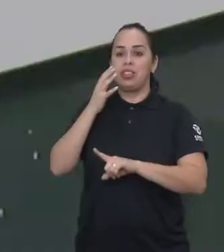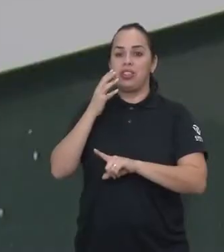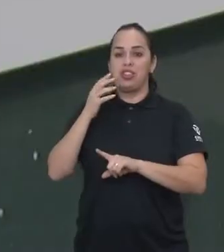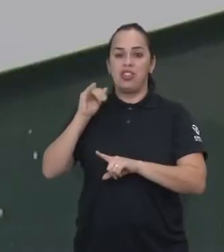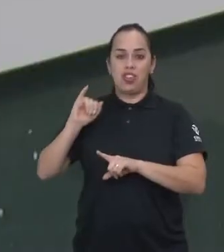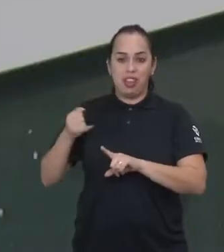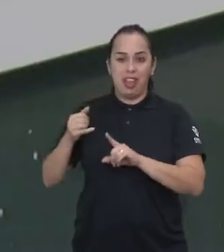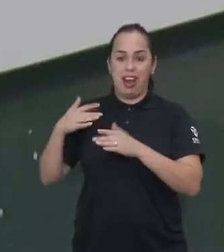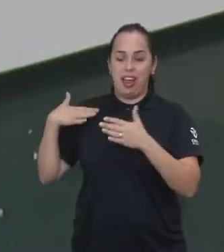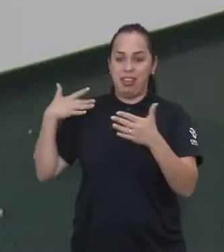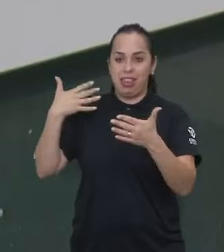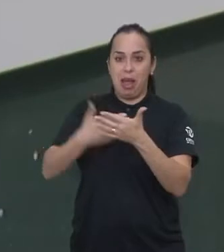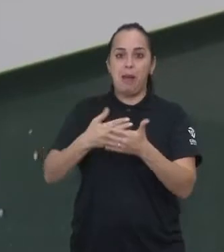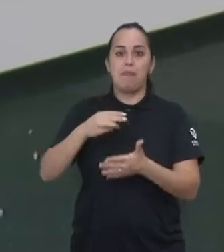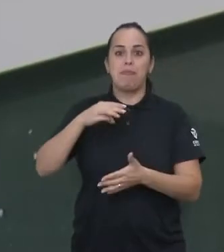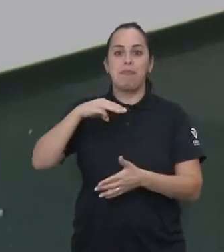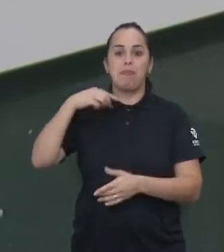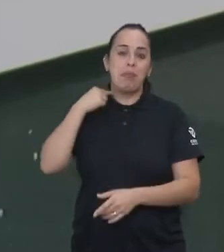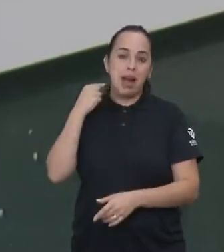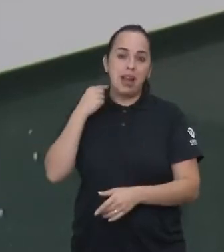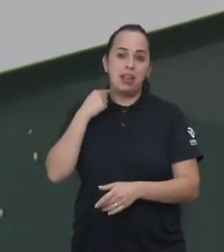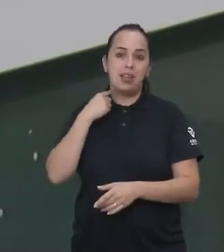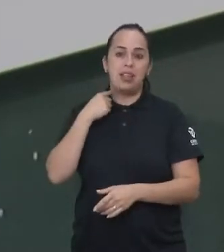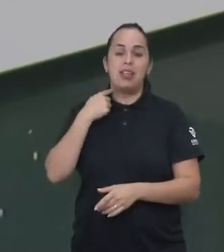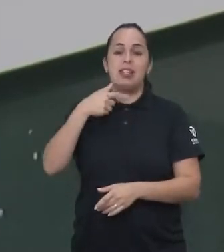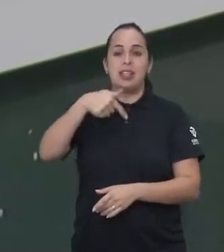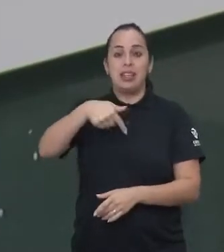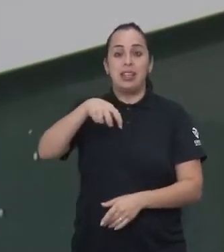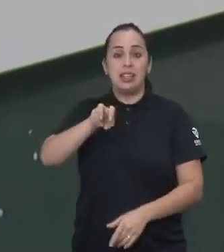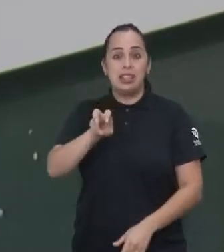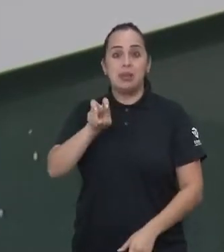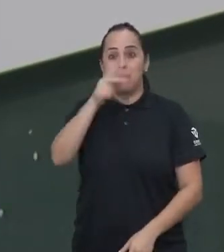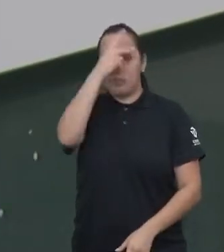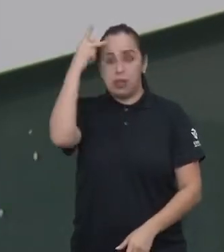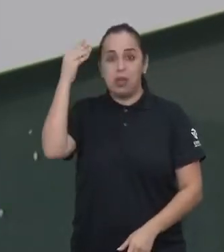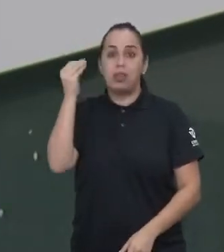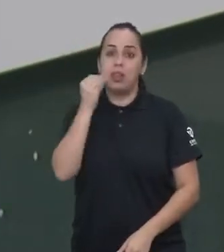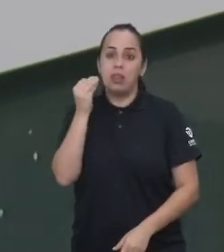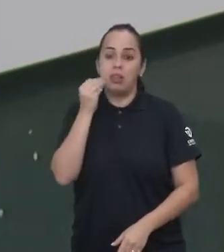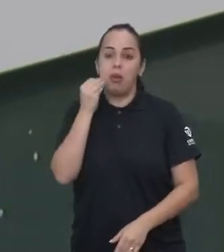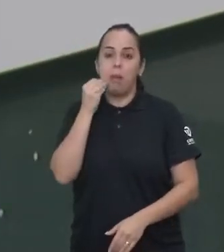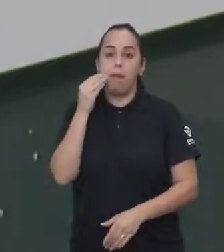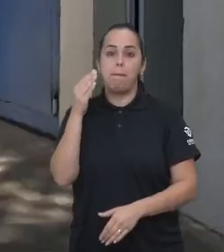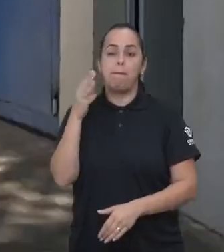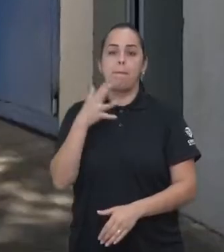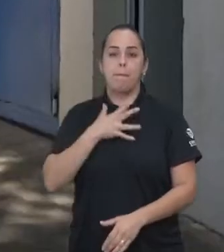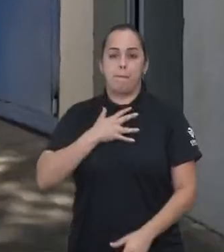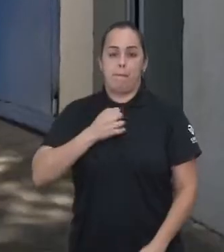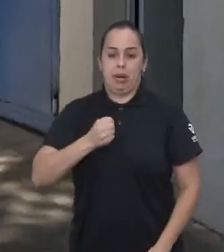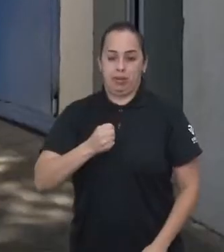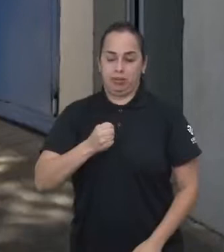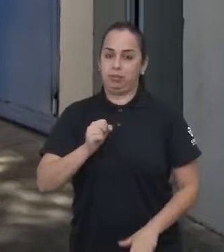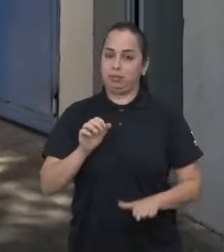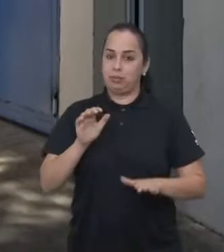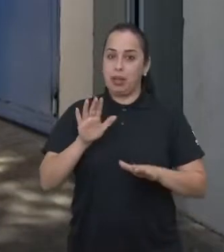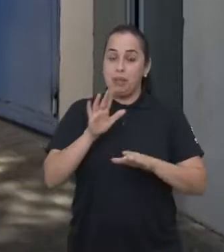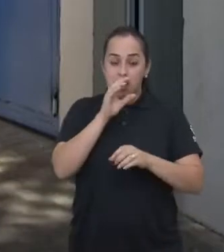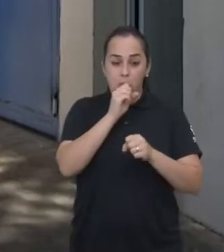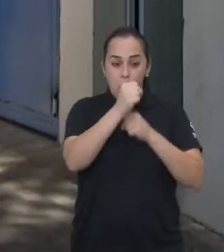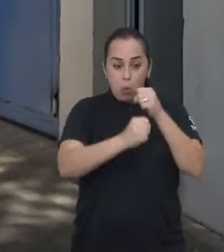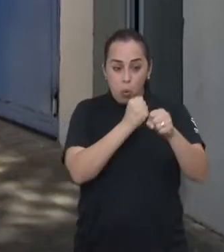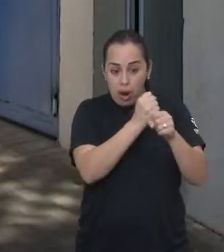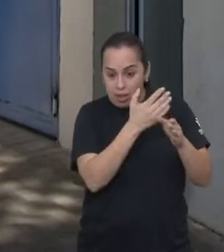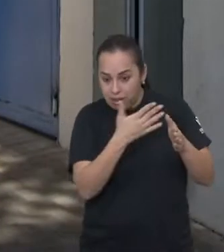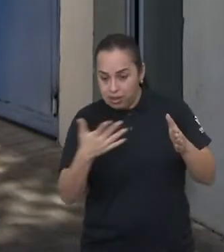deste ano foram feitos 75 atendimentos de pessoas que tentaram tirar a própria vida a média anual